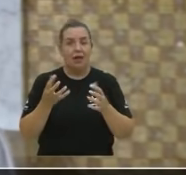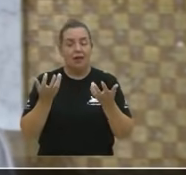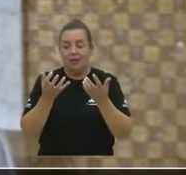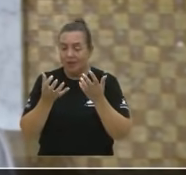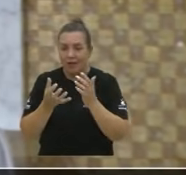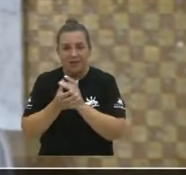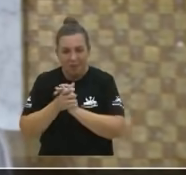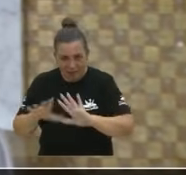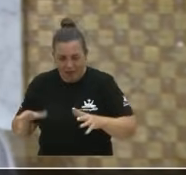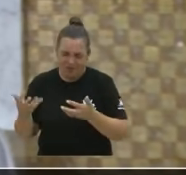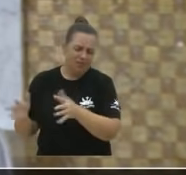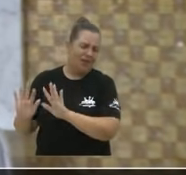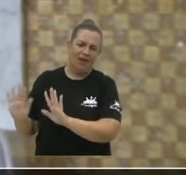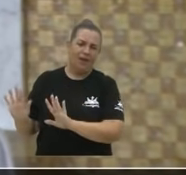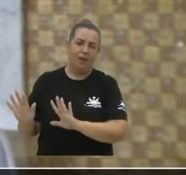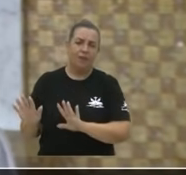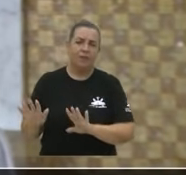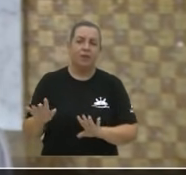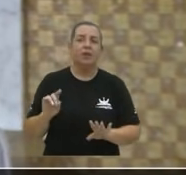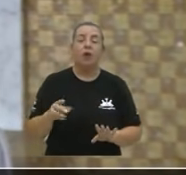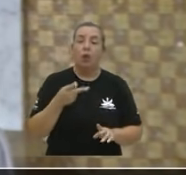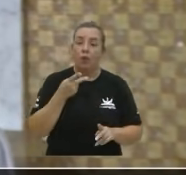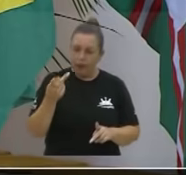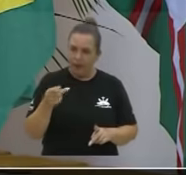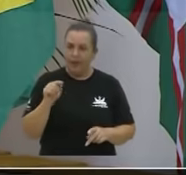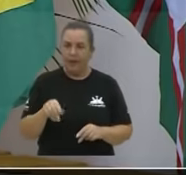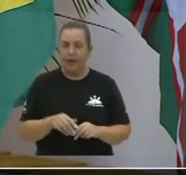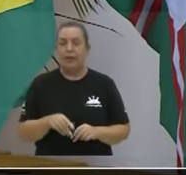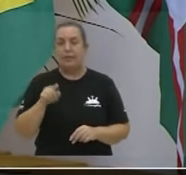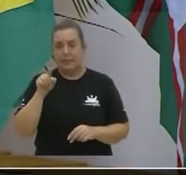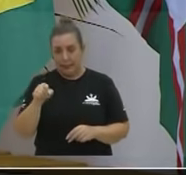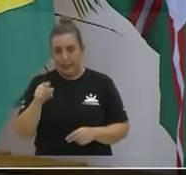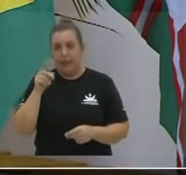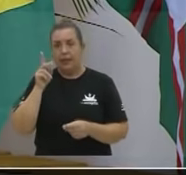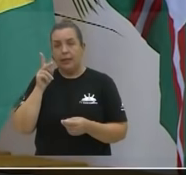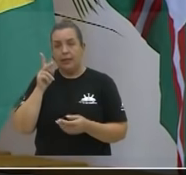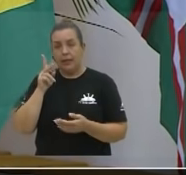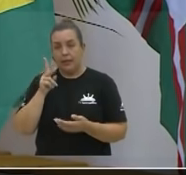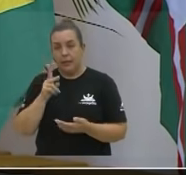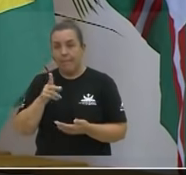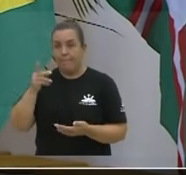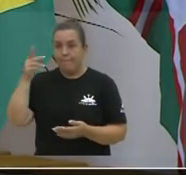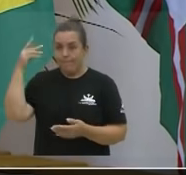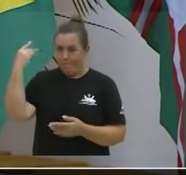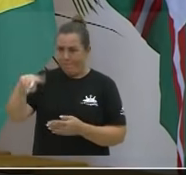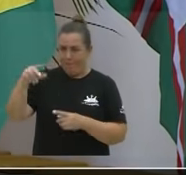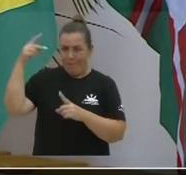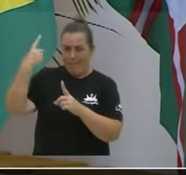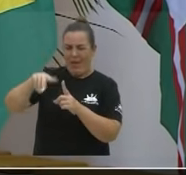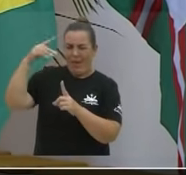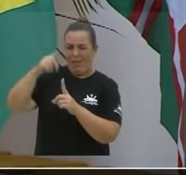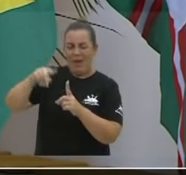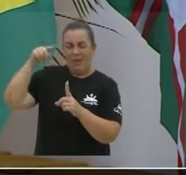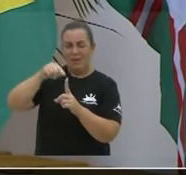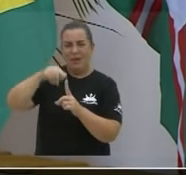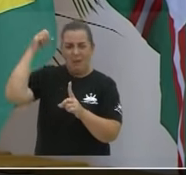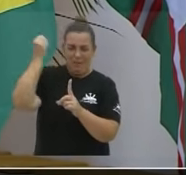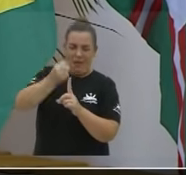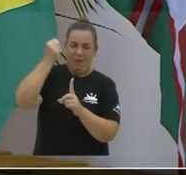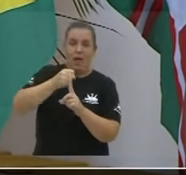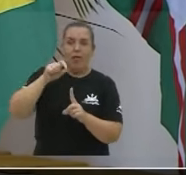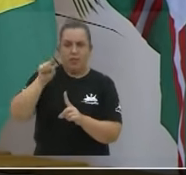marido. Por mais que eu tenha dito que se ele levanta a mão contra ela, se ela baixar a